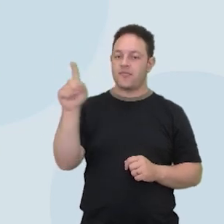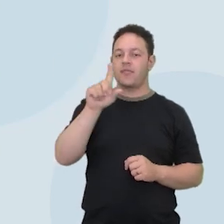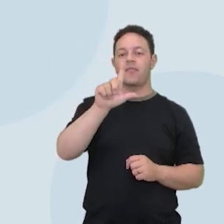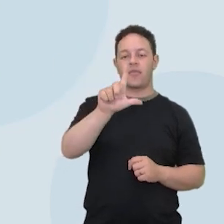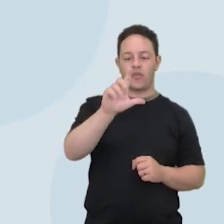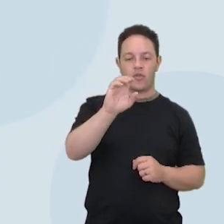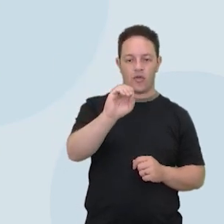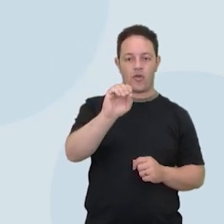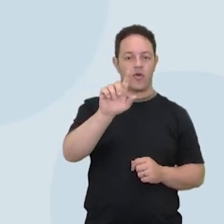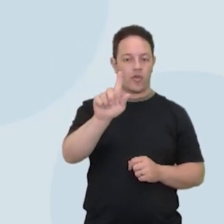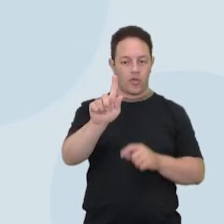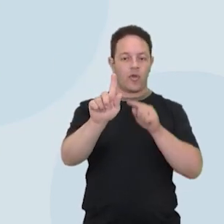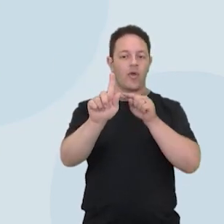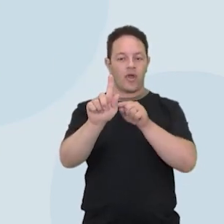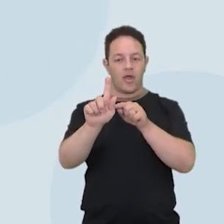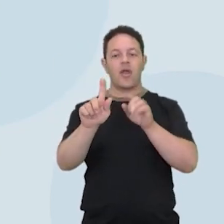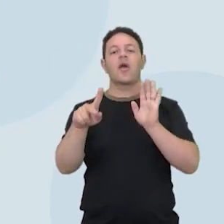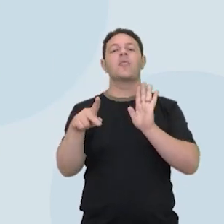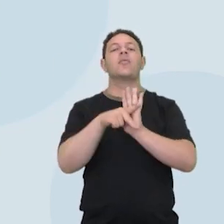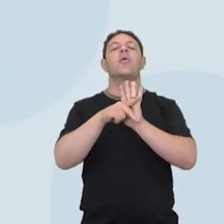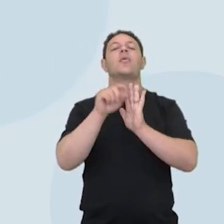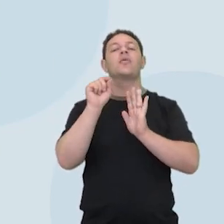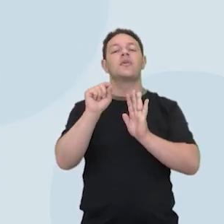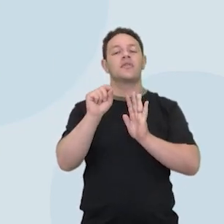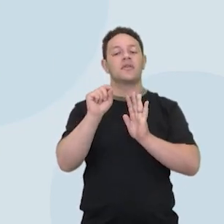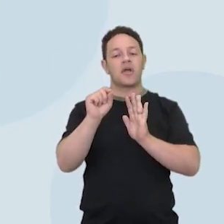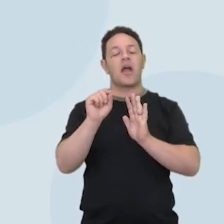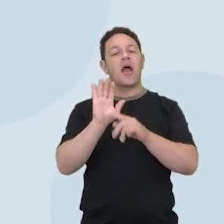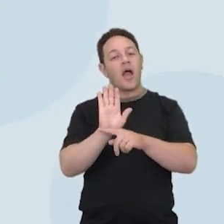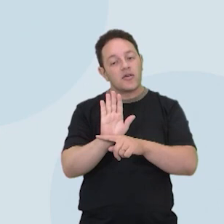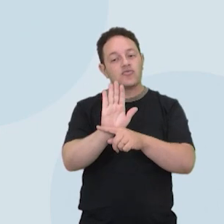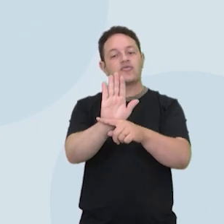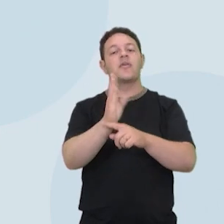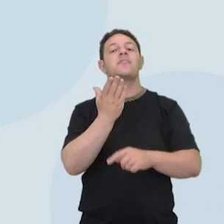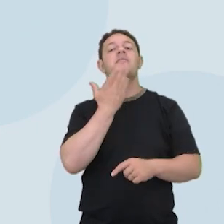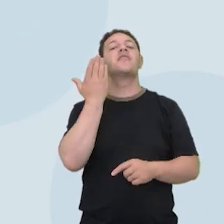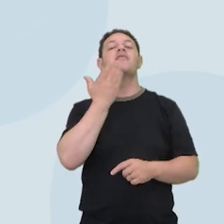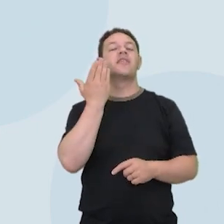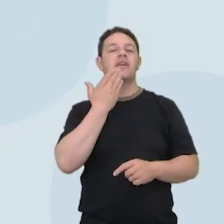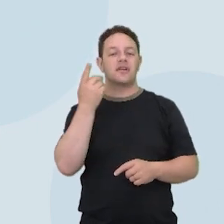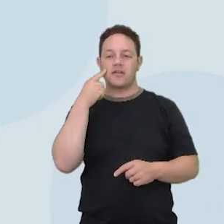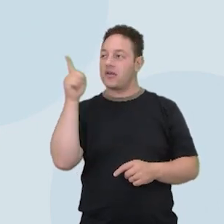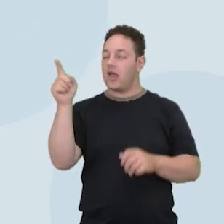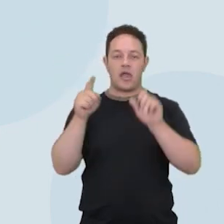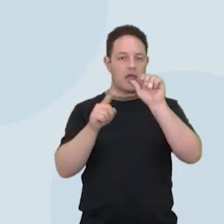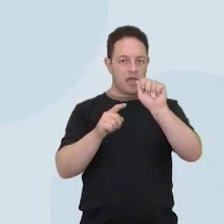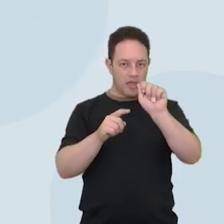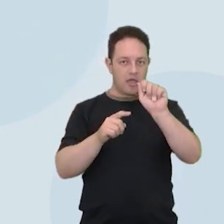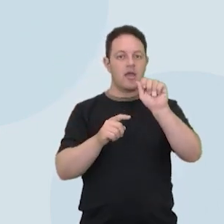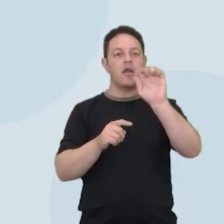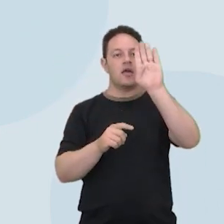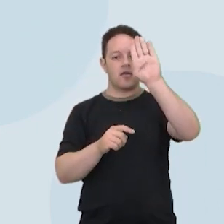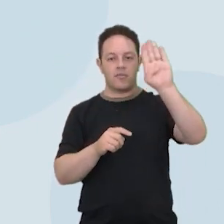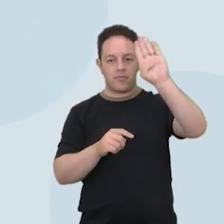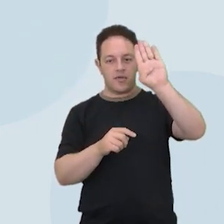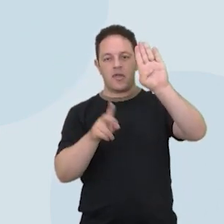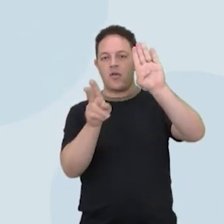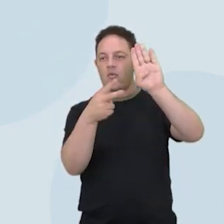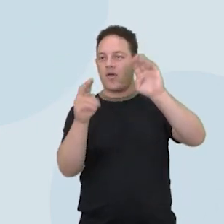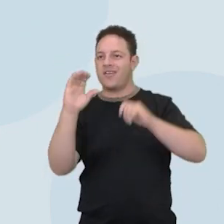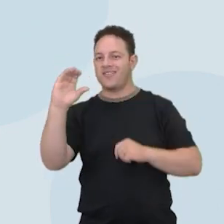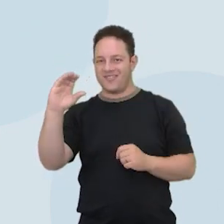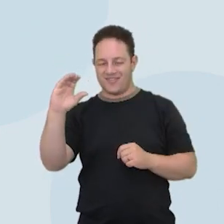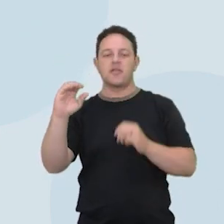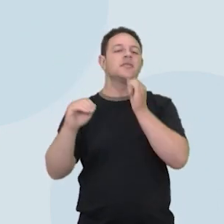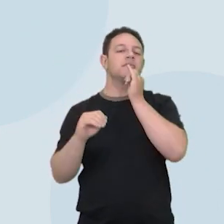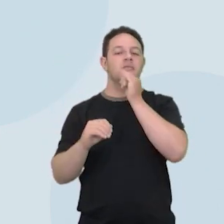logaritmo, ele veio, né, para facilitar aqui quando eu tô trabalhando com expoente, né? Então, quando eu